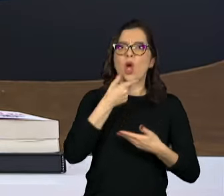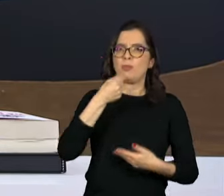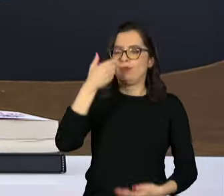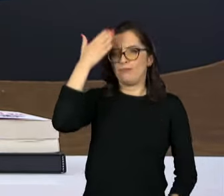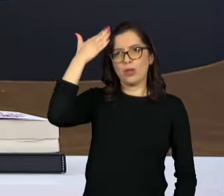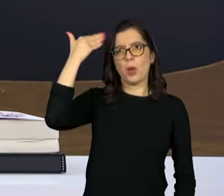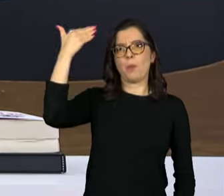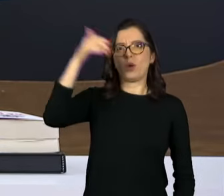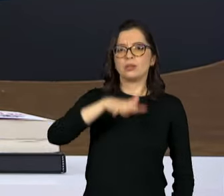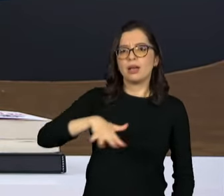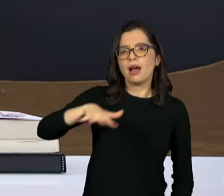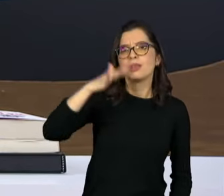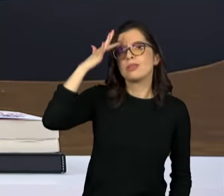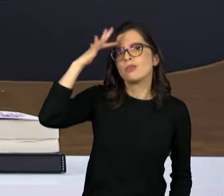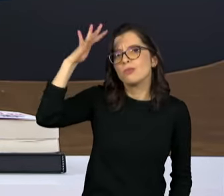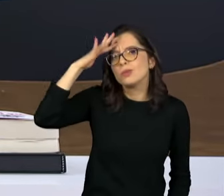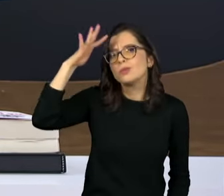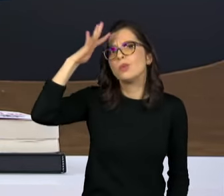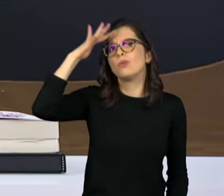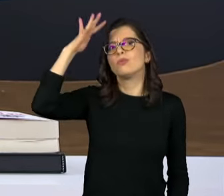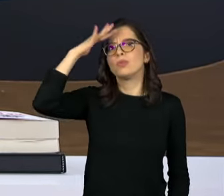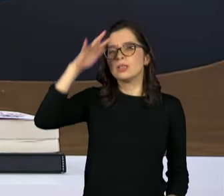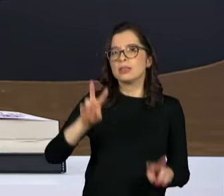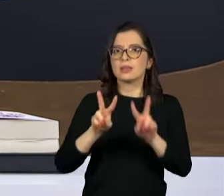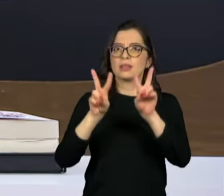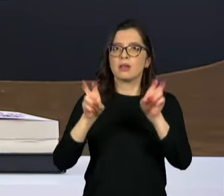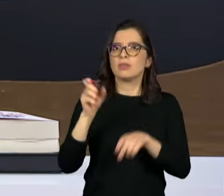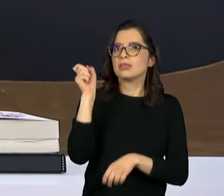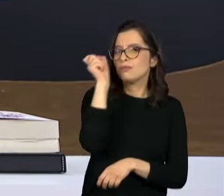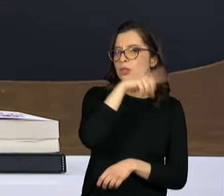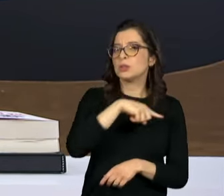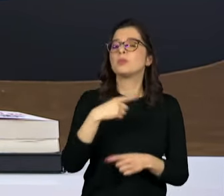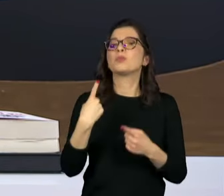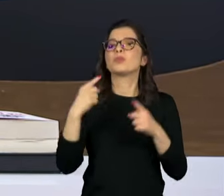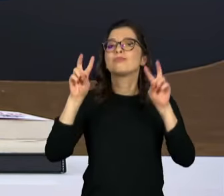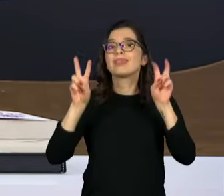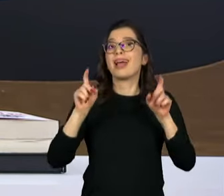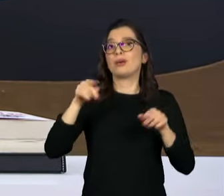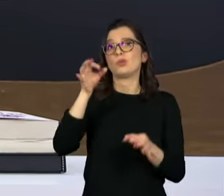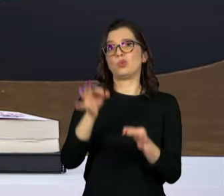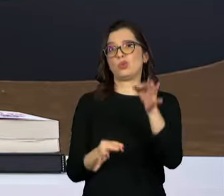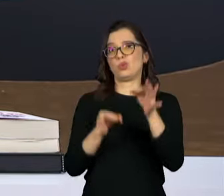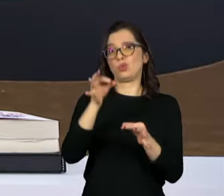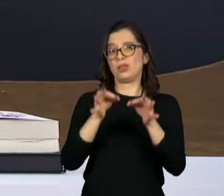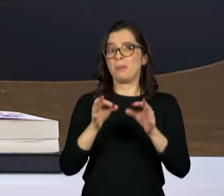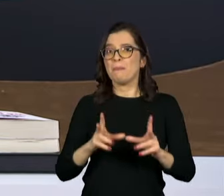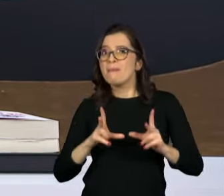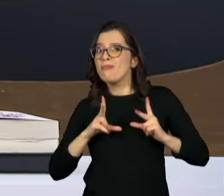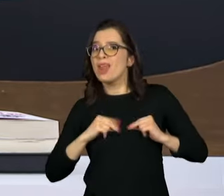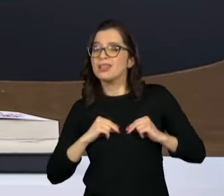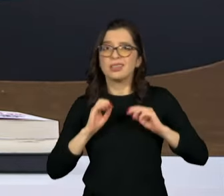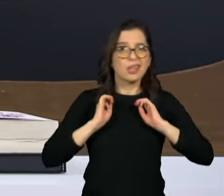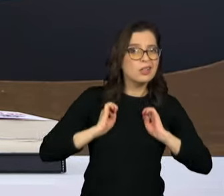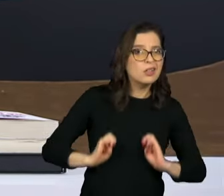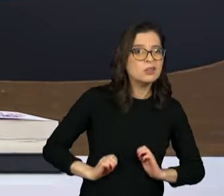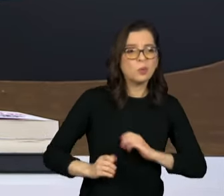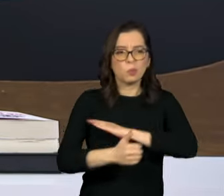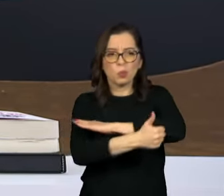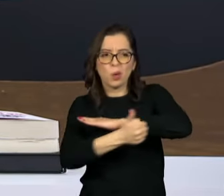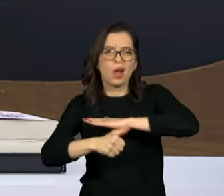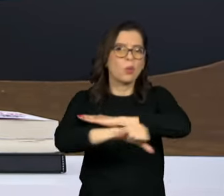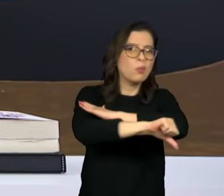temas filosóficos extremamente complexos, como justiça, mérito, ética, moral e bem